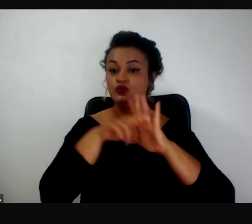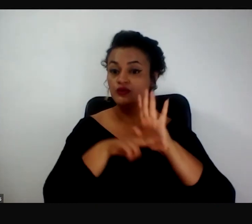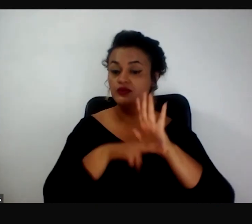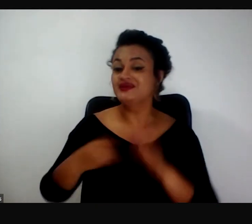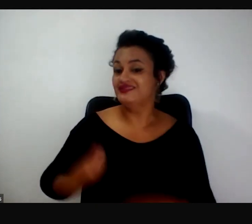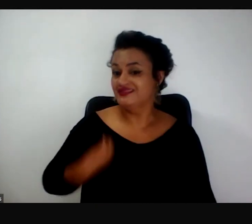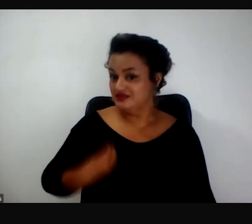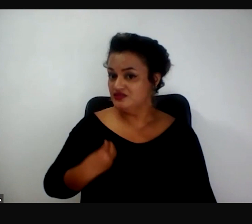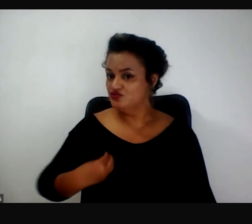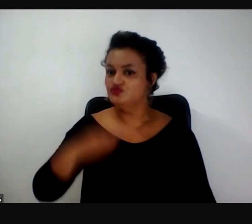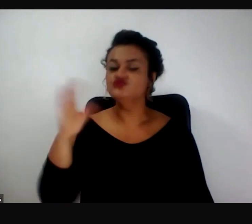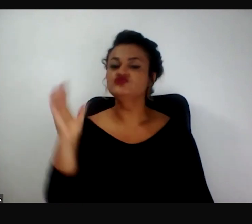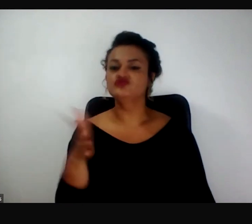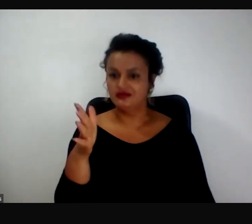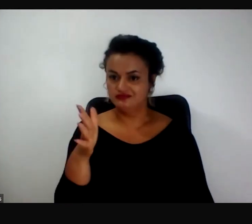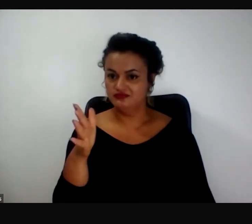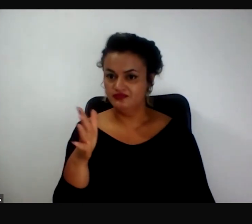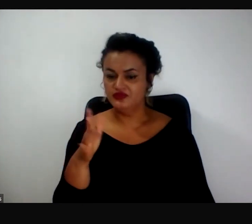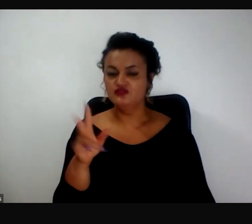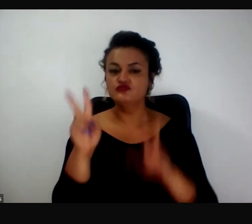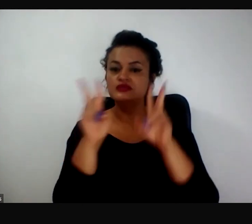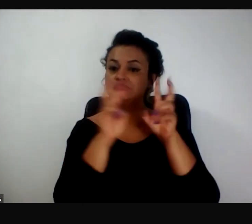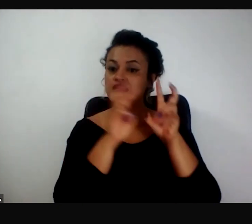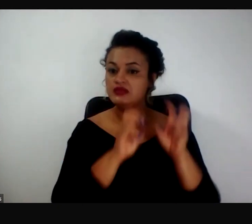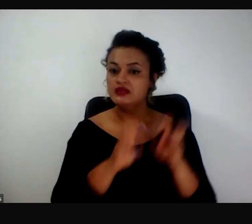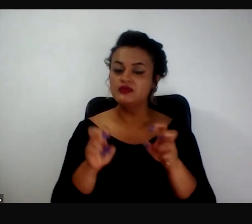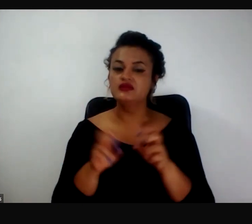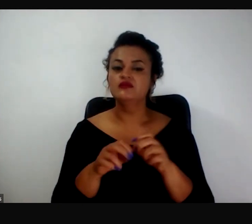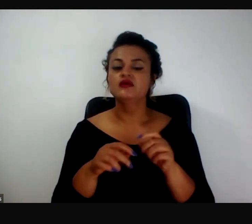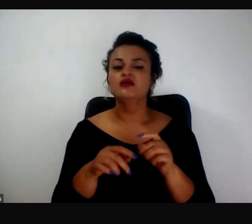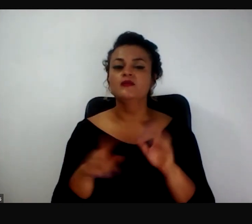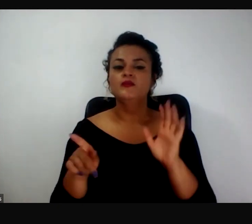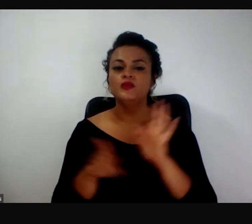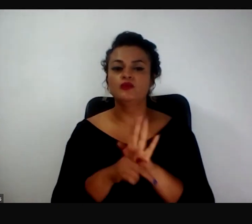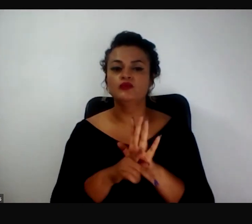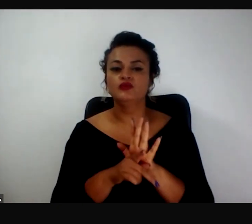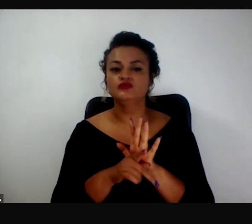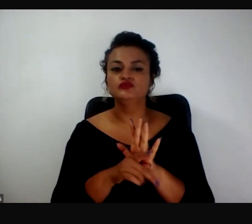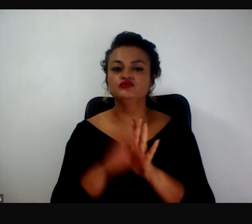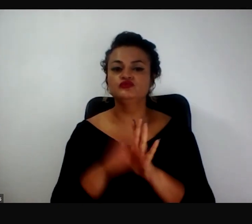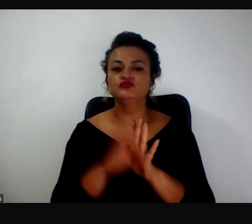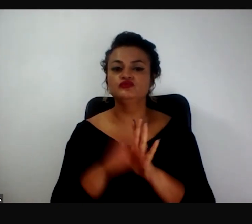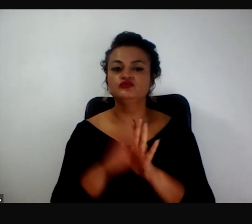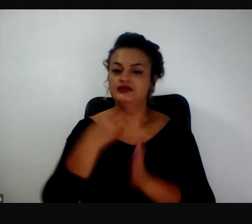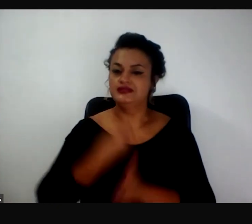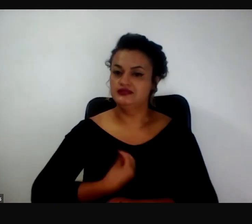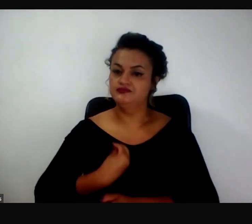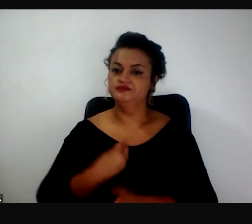hoje sobre as fontes do direito no direito espanhol.